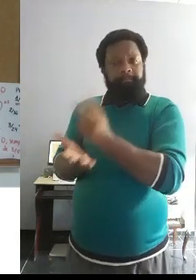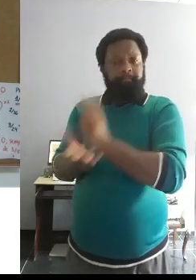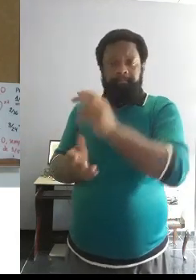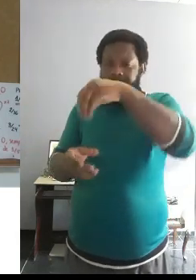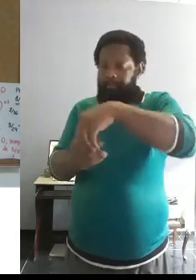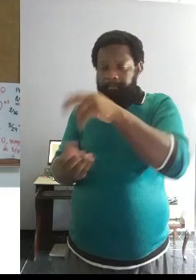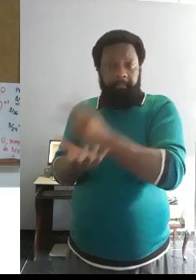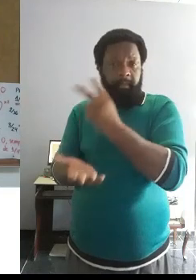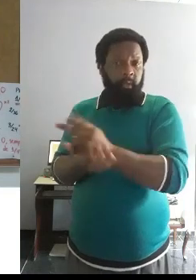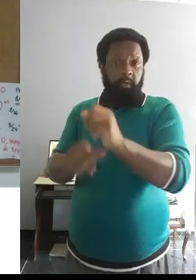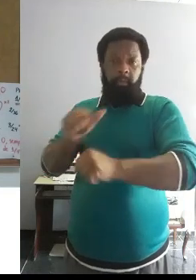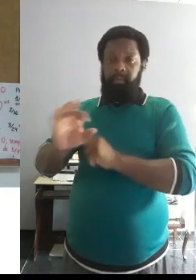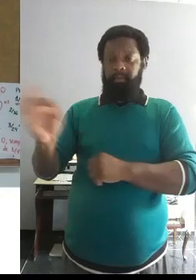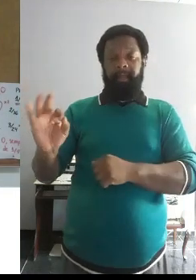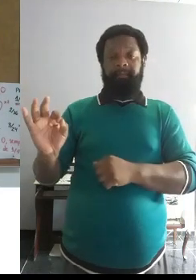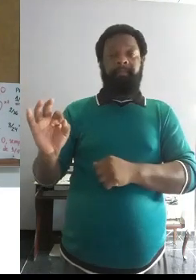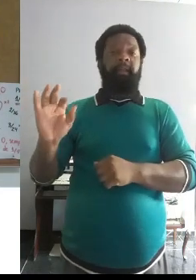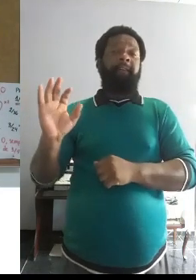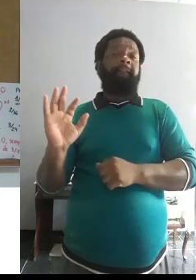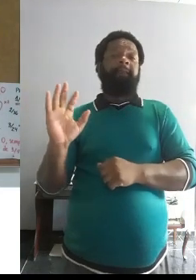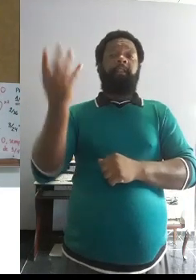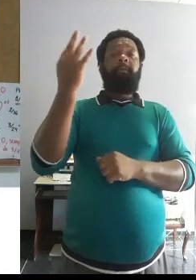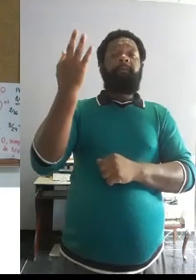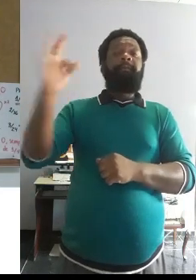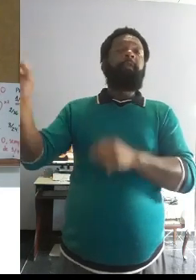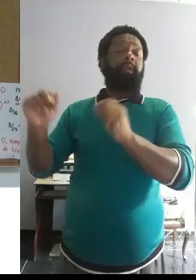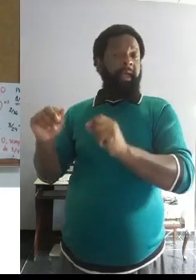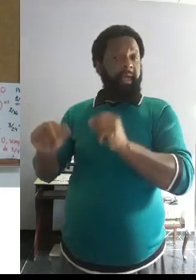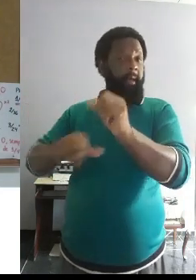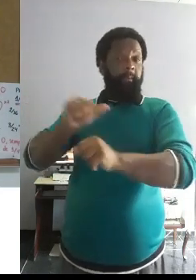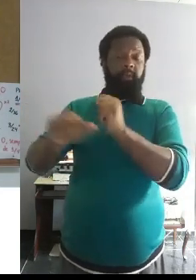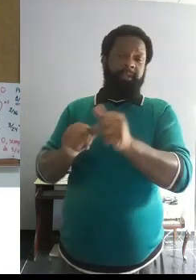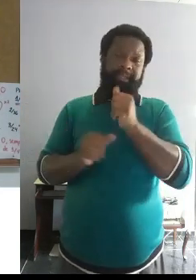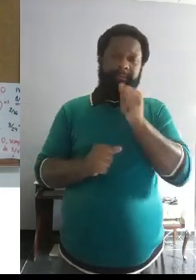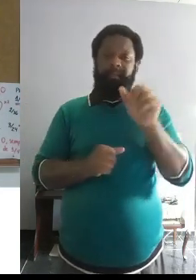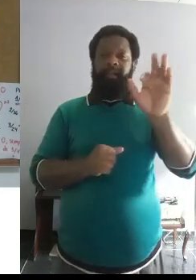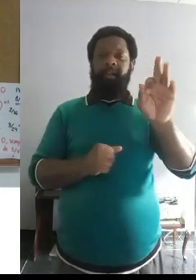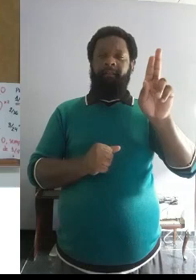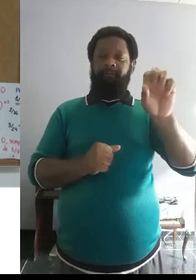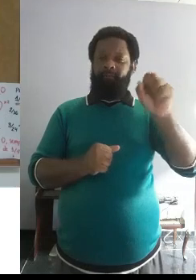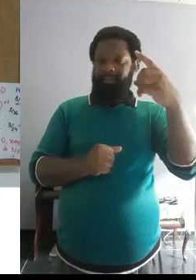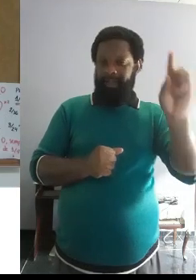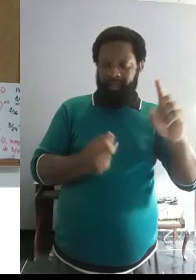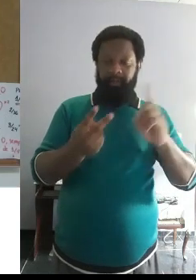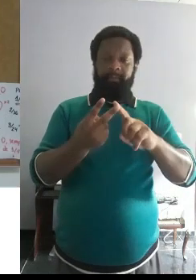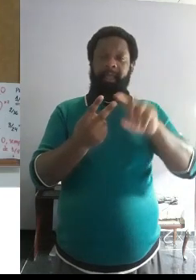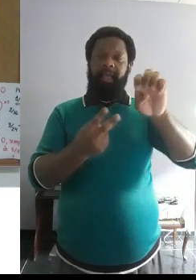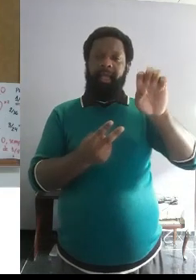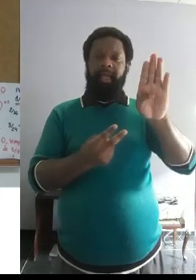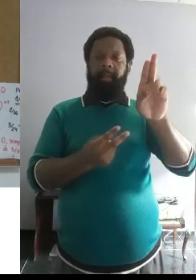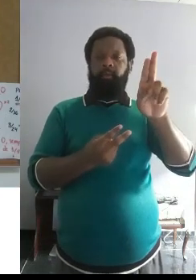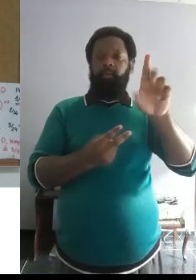igual. Então, quem são os fenômenos físicos? As mudanças de estado físico que nós vimos. Fusão, ebulição, condensação,